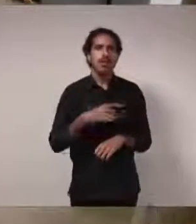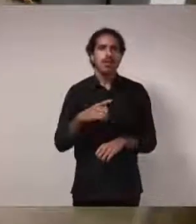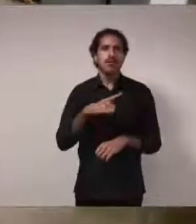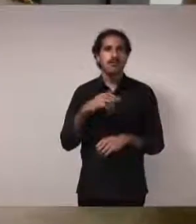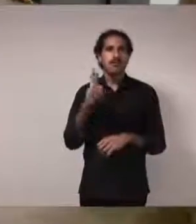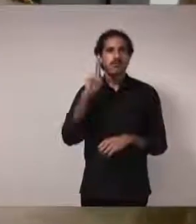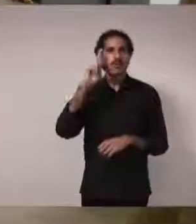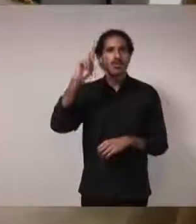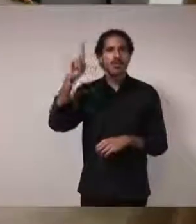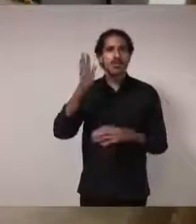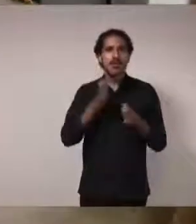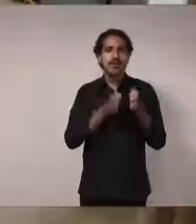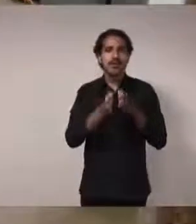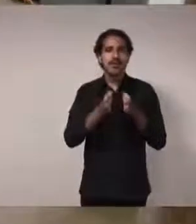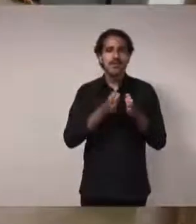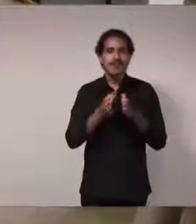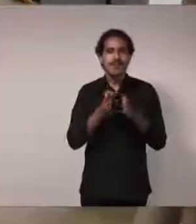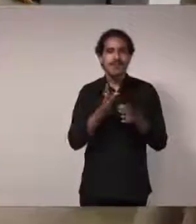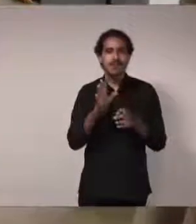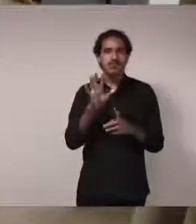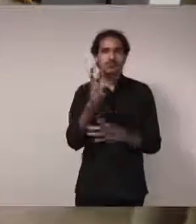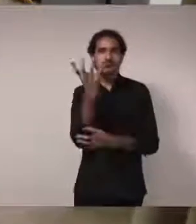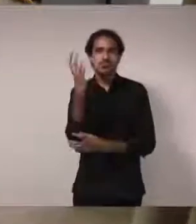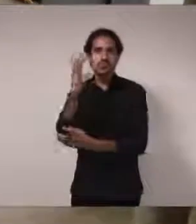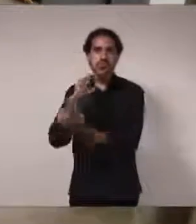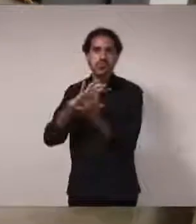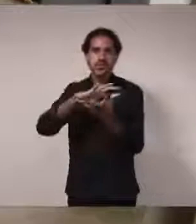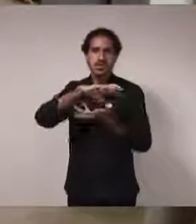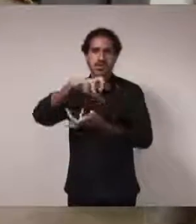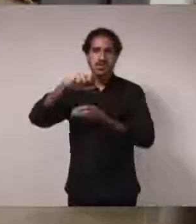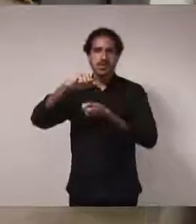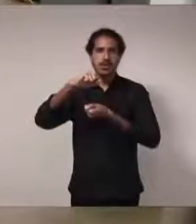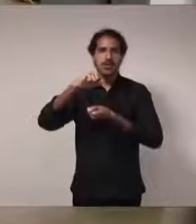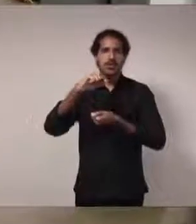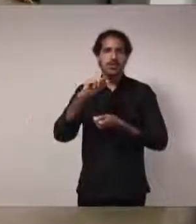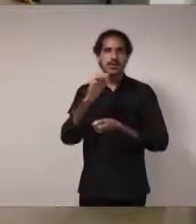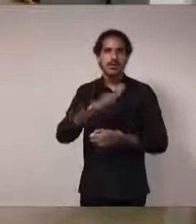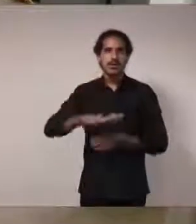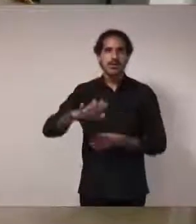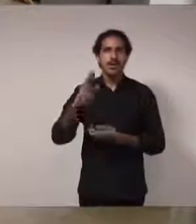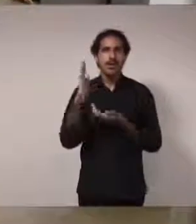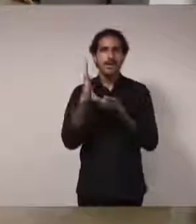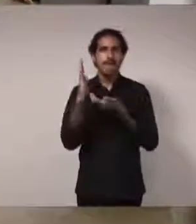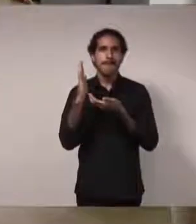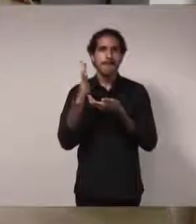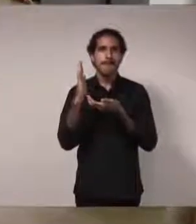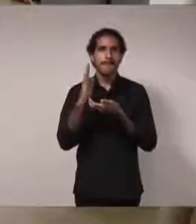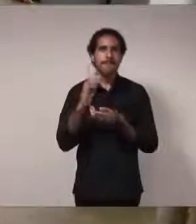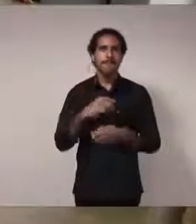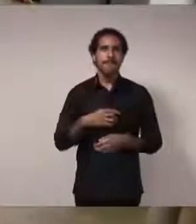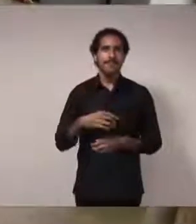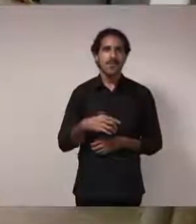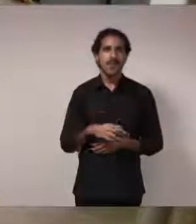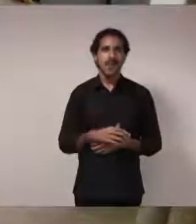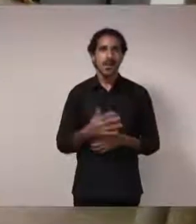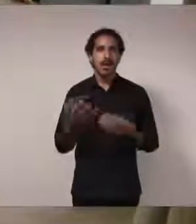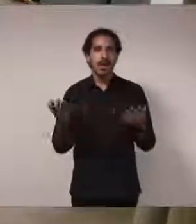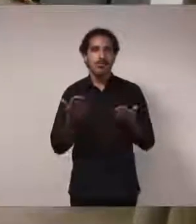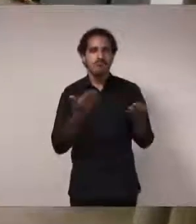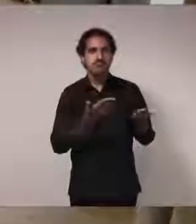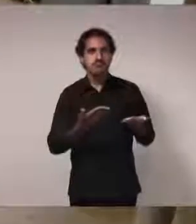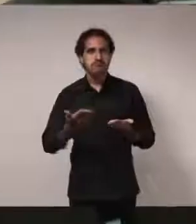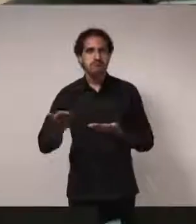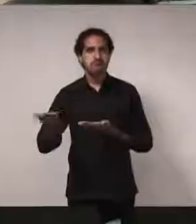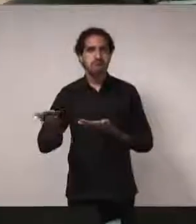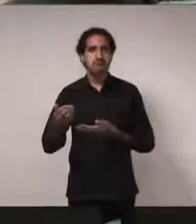seção de acessibilidade e sustentabilidade da Câmara dos Deputados. Senhoras e senhores, com a palavra o moderador.